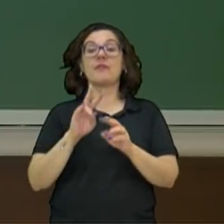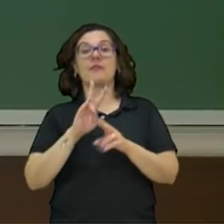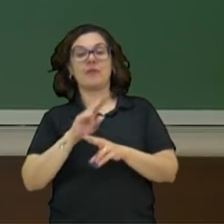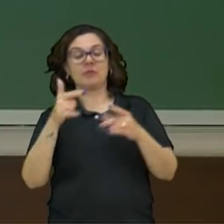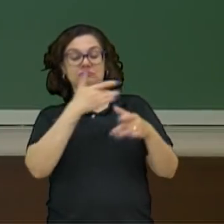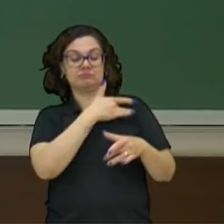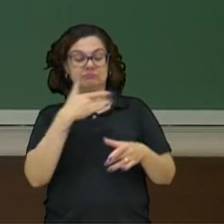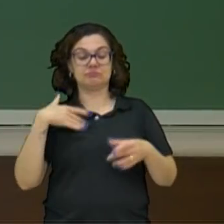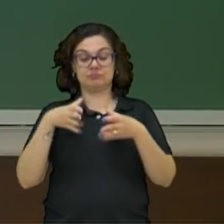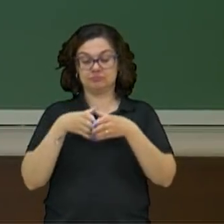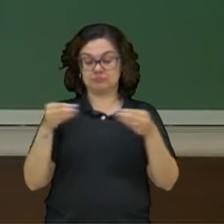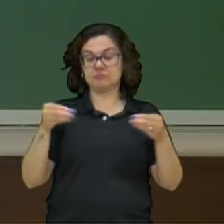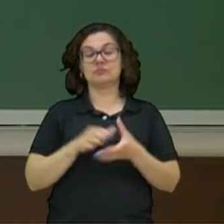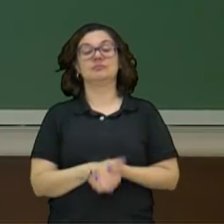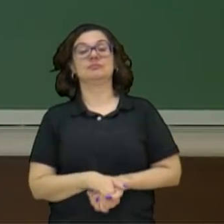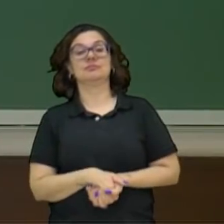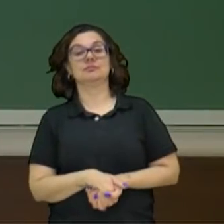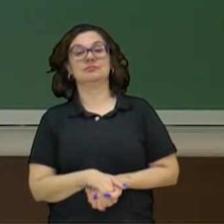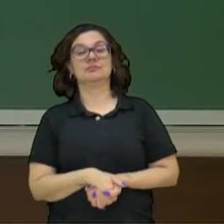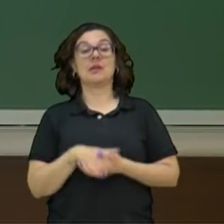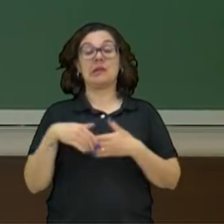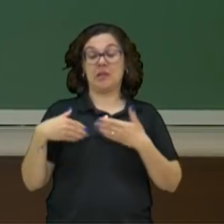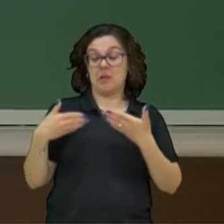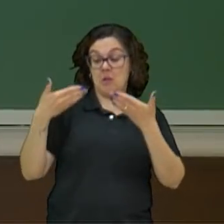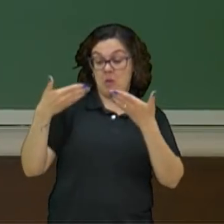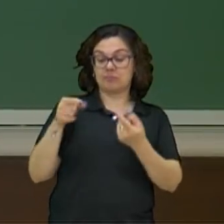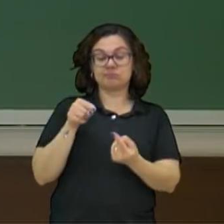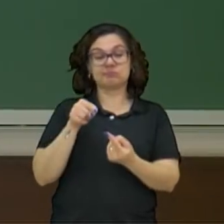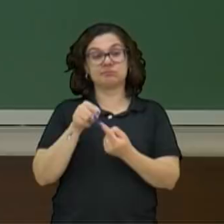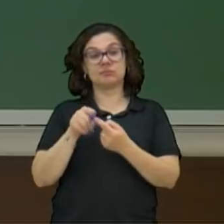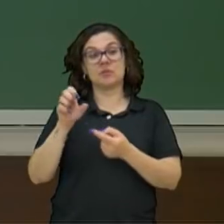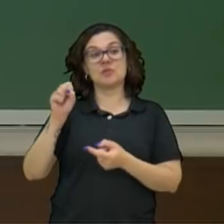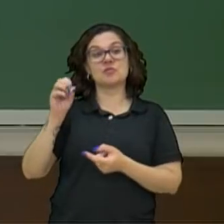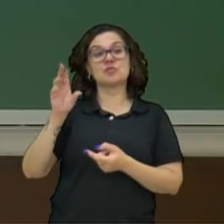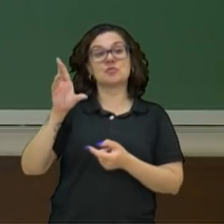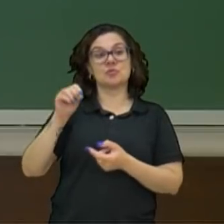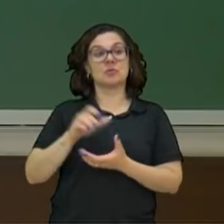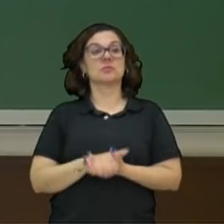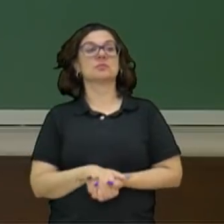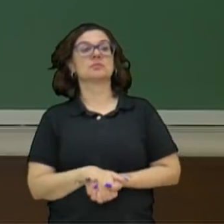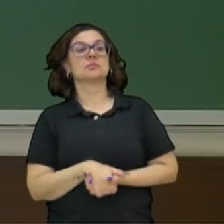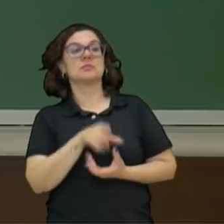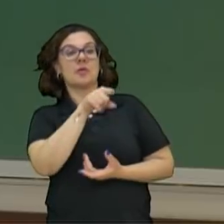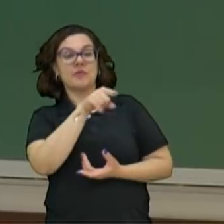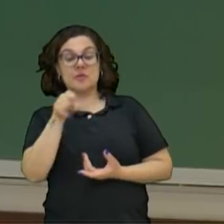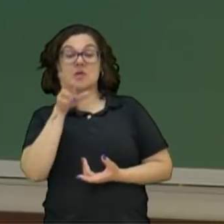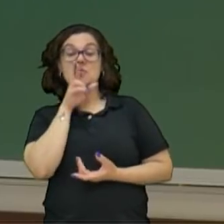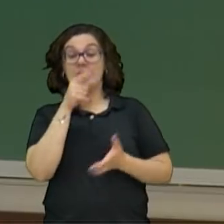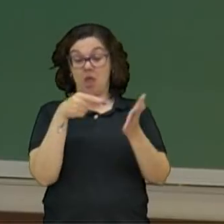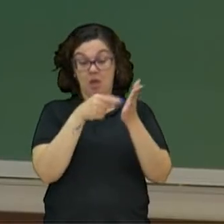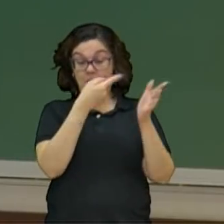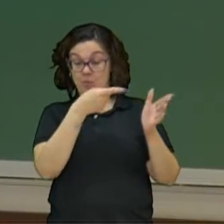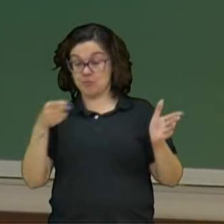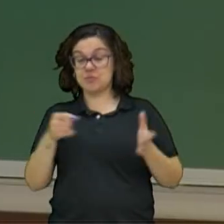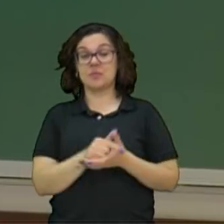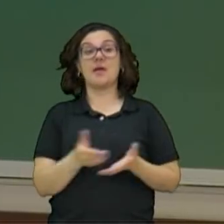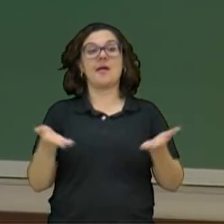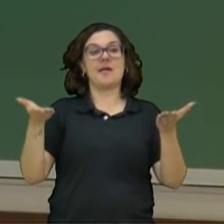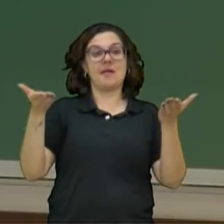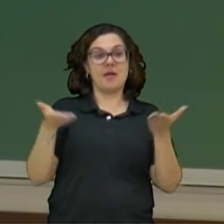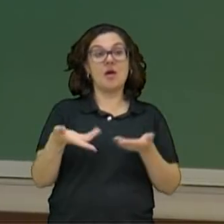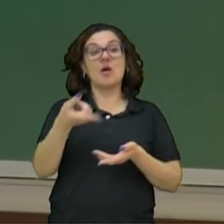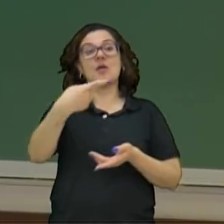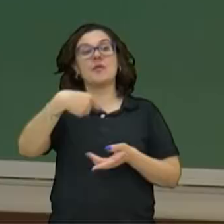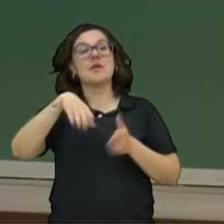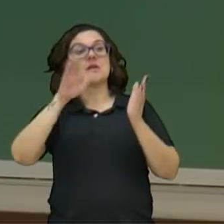ela, né, tende a ficar bem, tá? Então essa é a função do soro. E a última questão da aula de hoje. Agora que nós